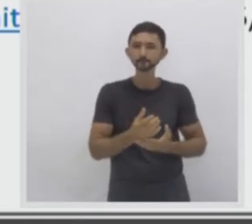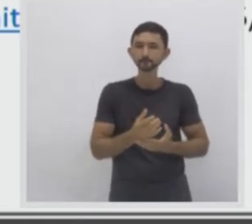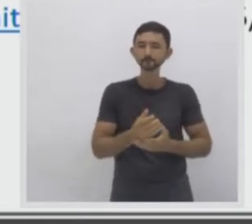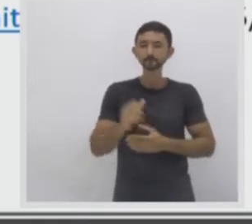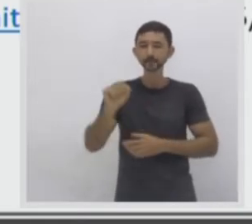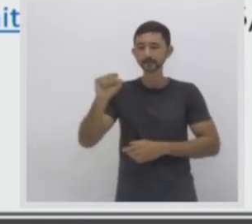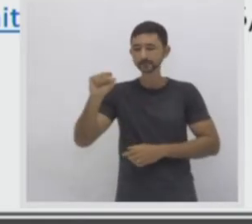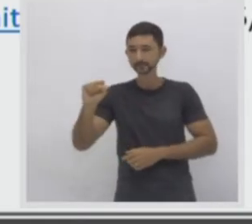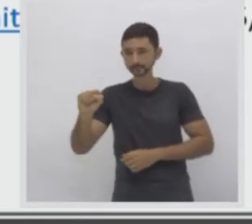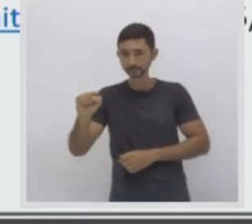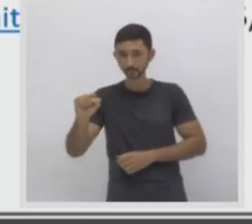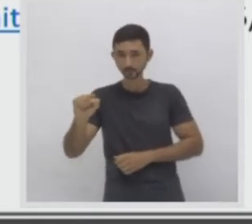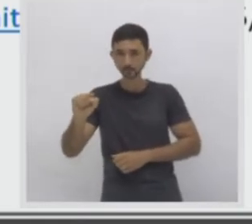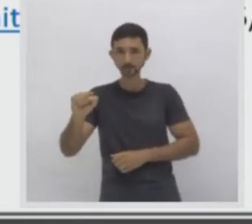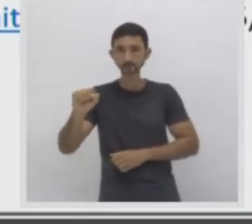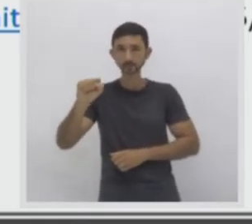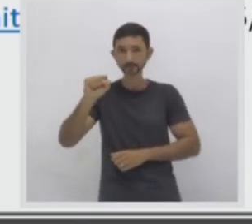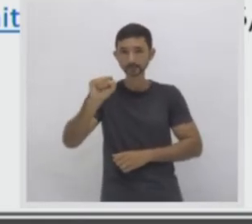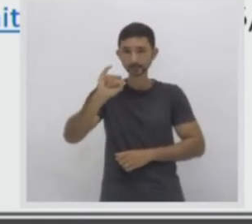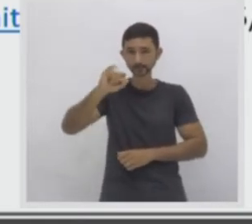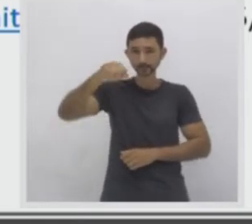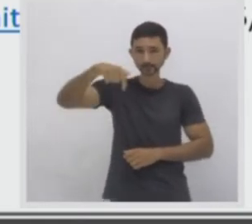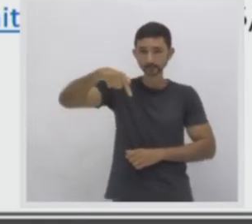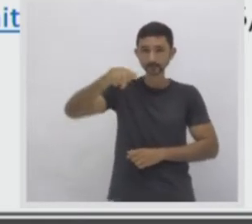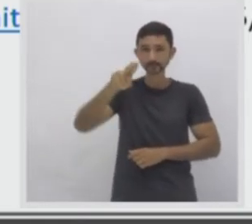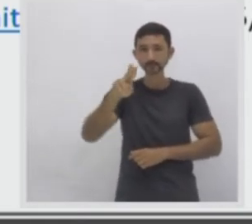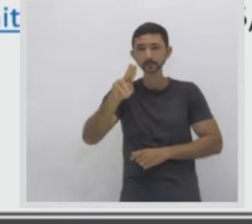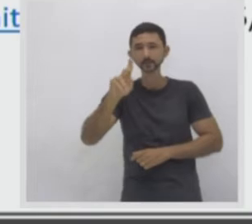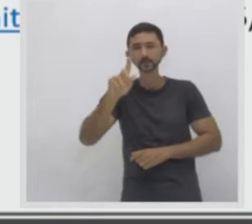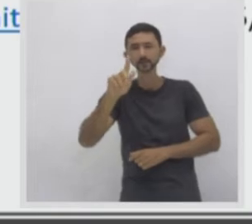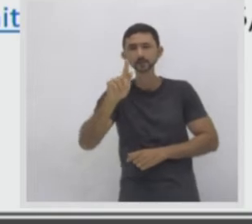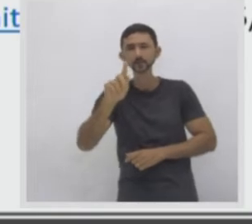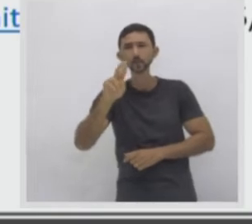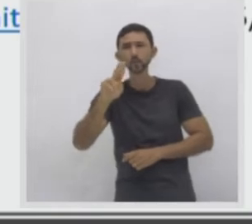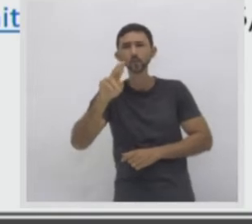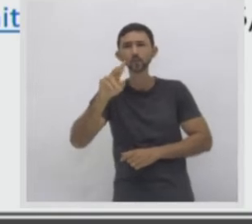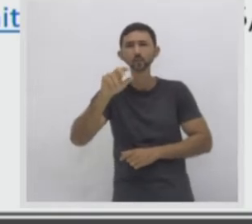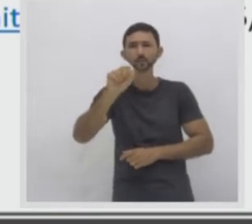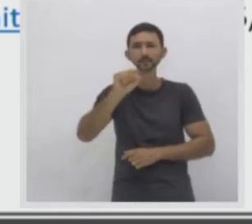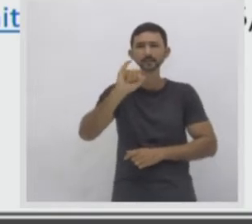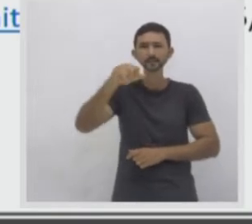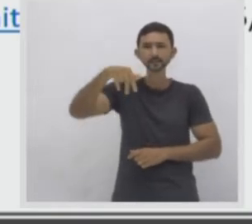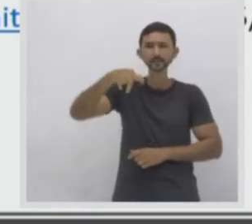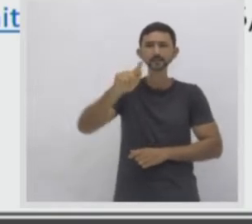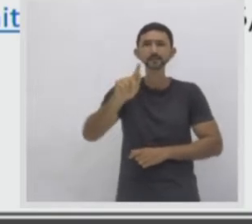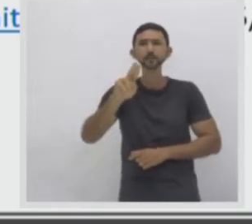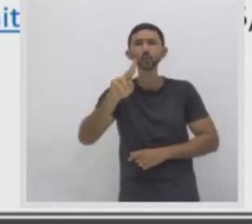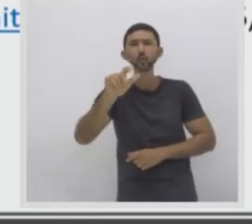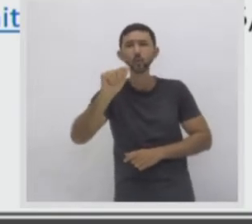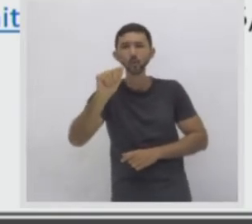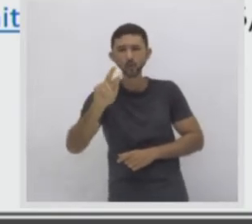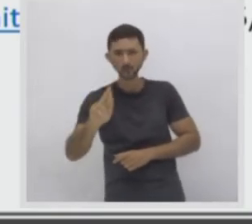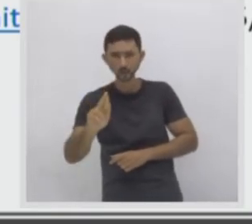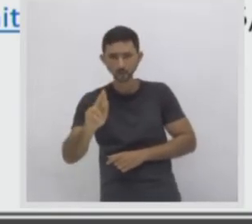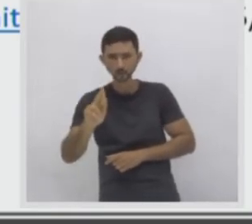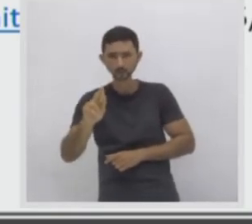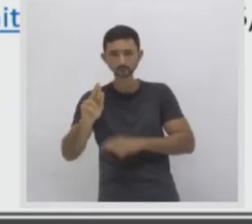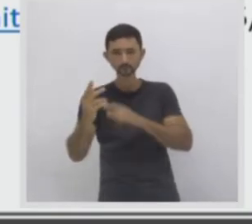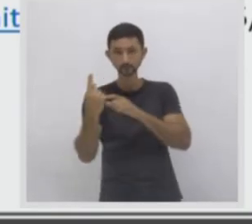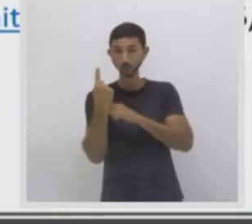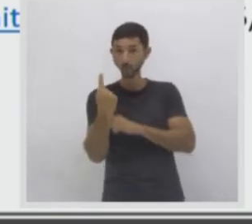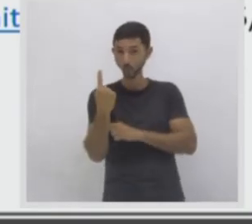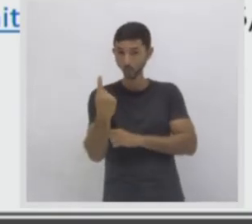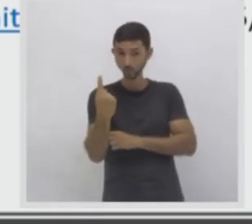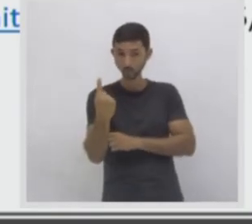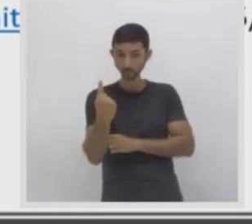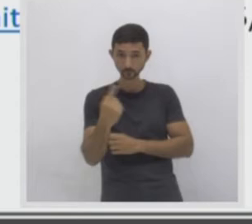singular e plural. Então, singular equivale a um só, plural equivale a vários. Pessoa são